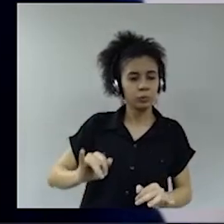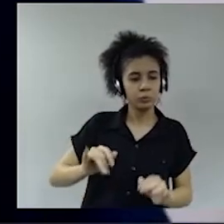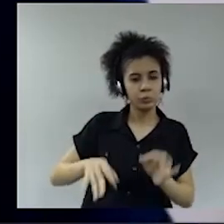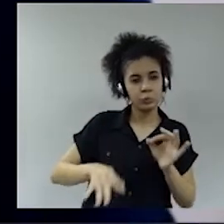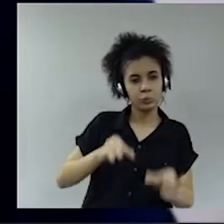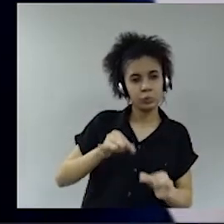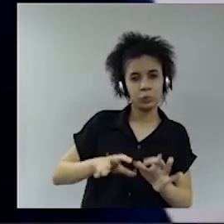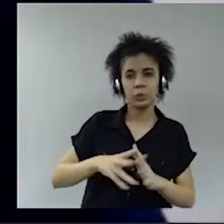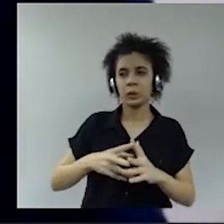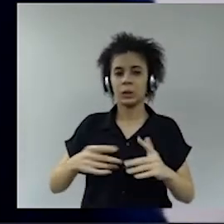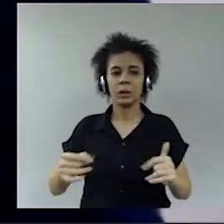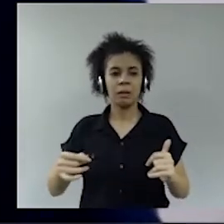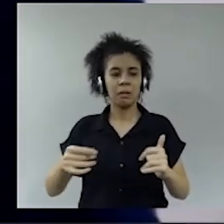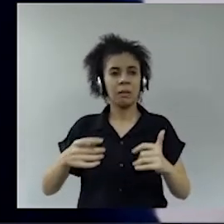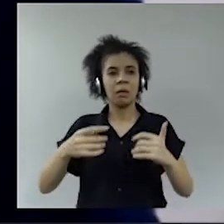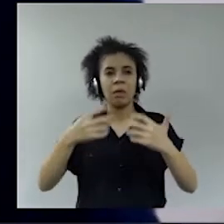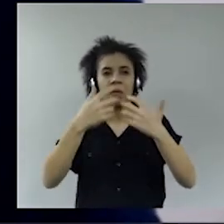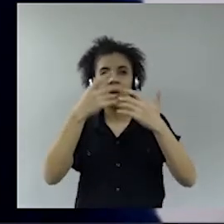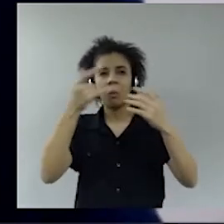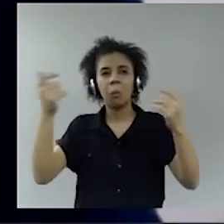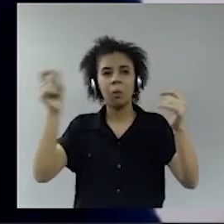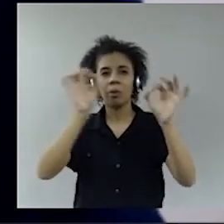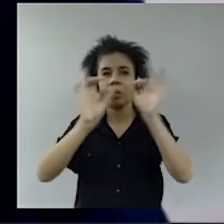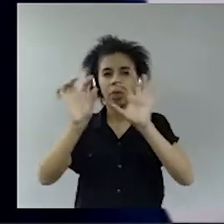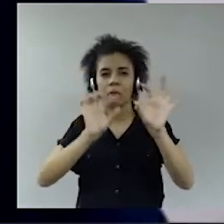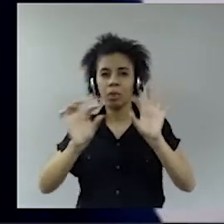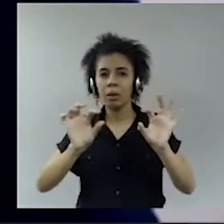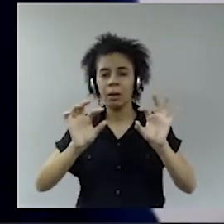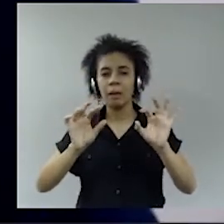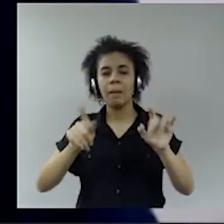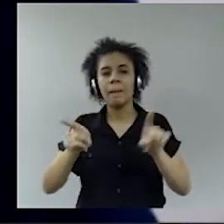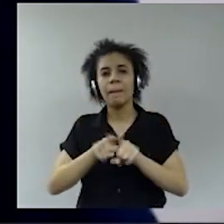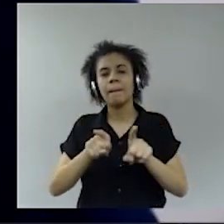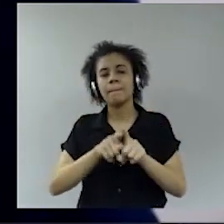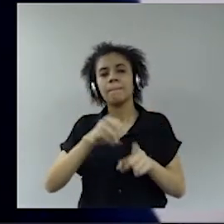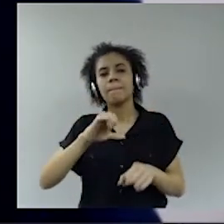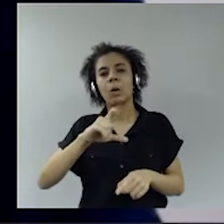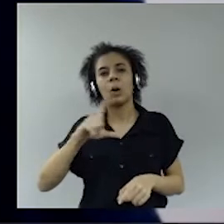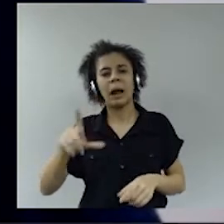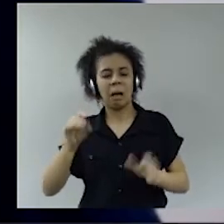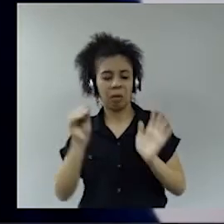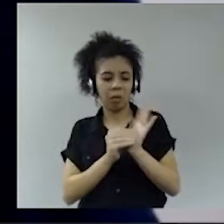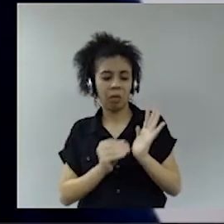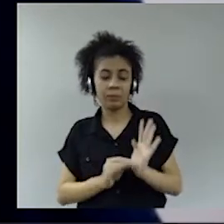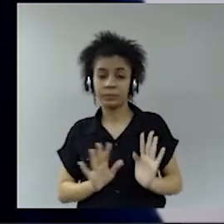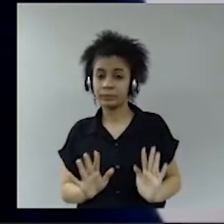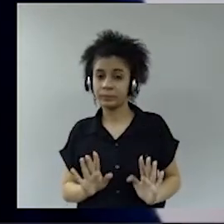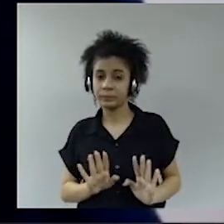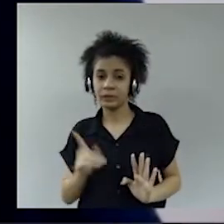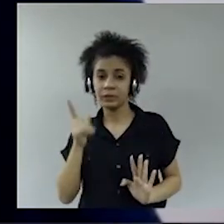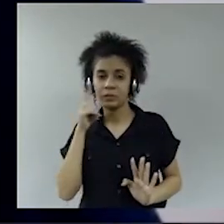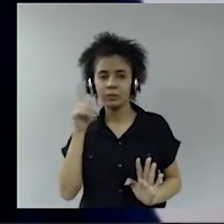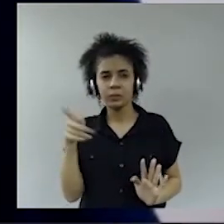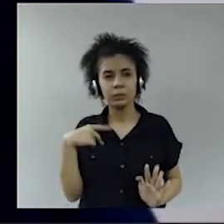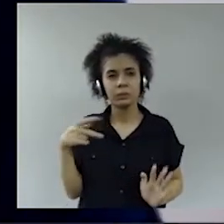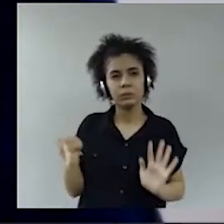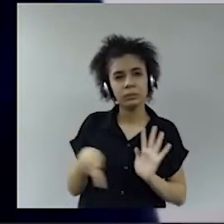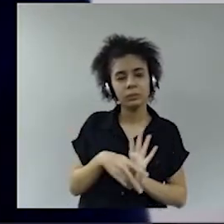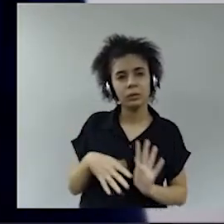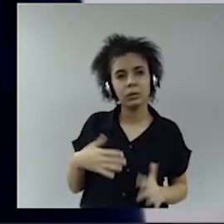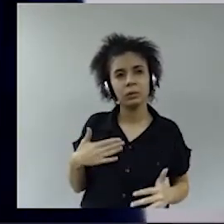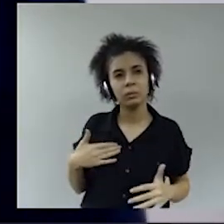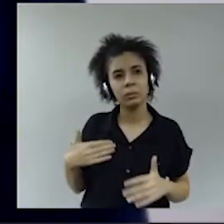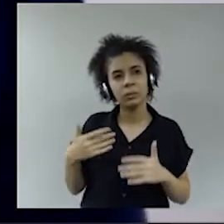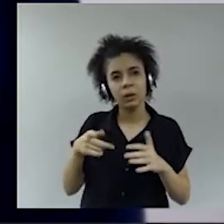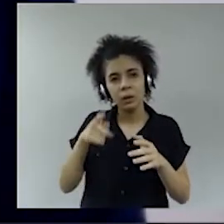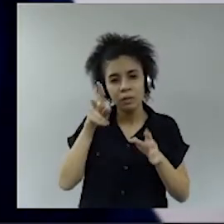de ditames codificados e de morais escritas, de acordo com a reprovabilidade